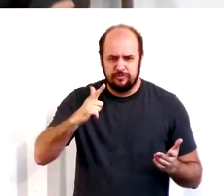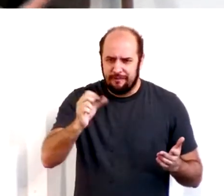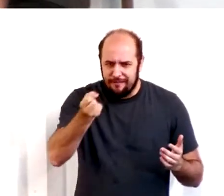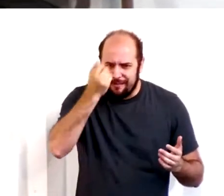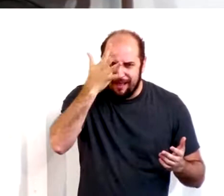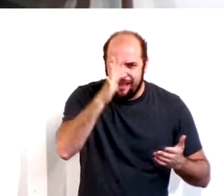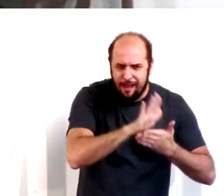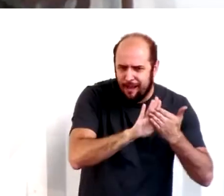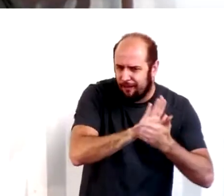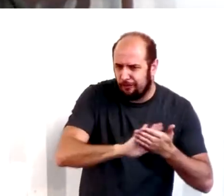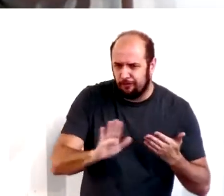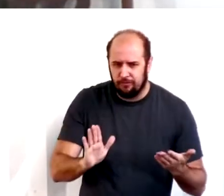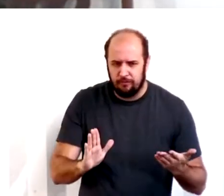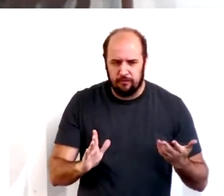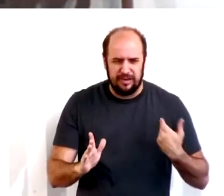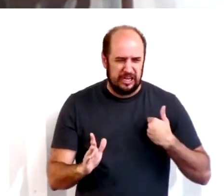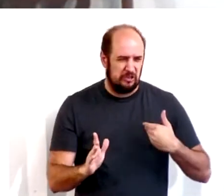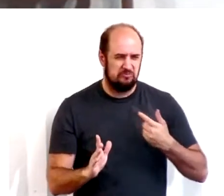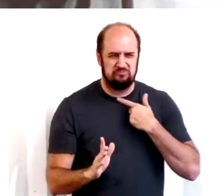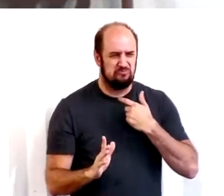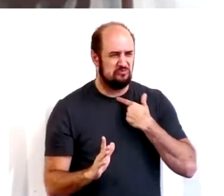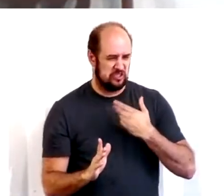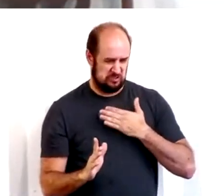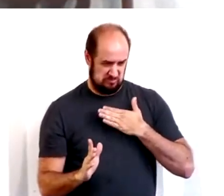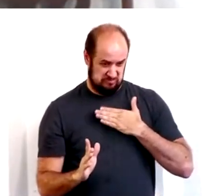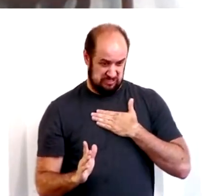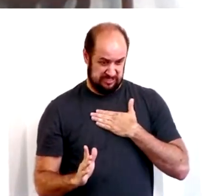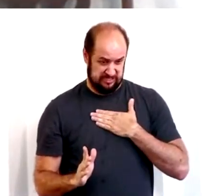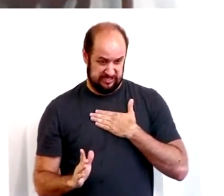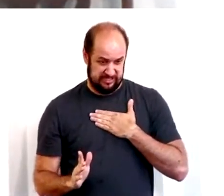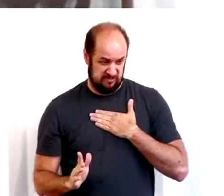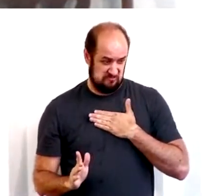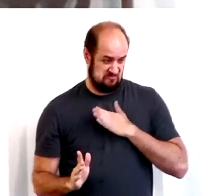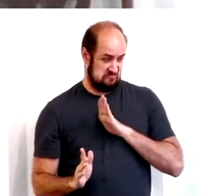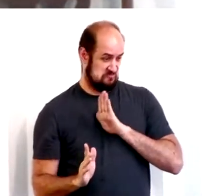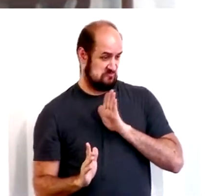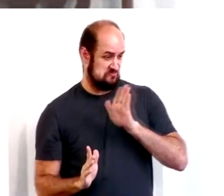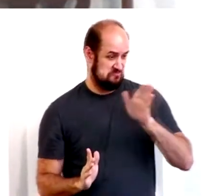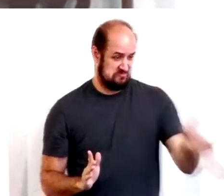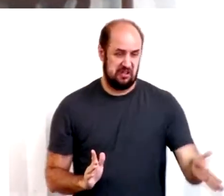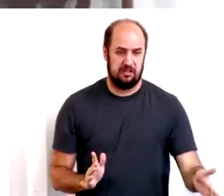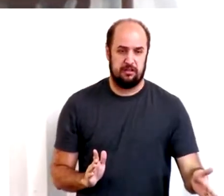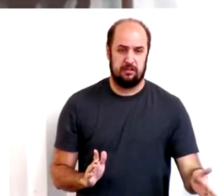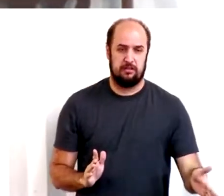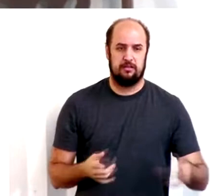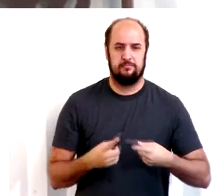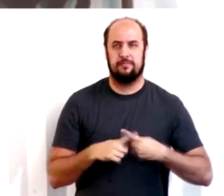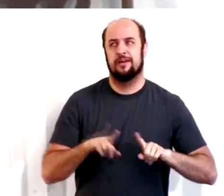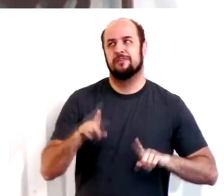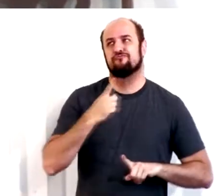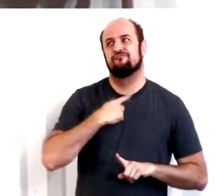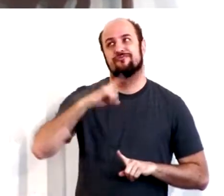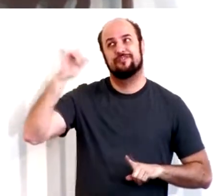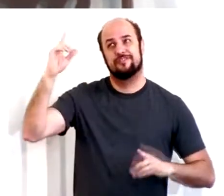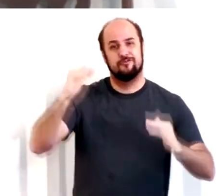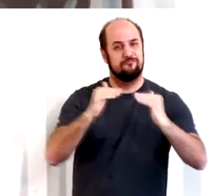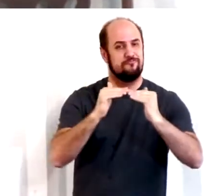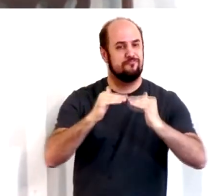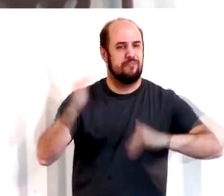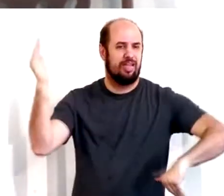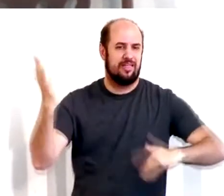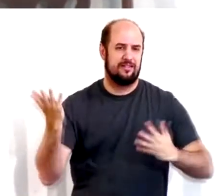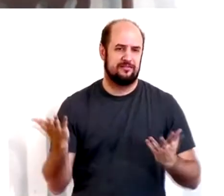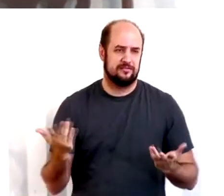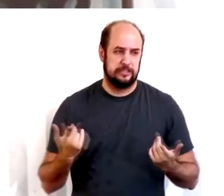tão claro, então eu entendo que é essa a minha vontade. Essa a minha vontade é a sua vontade,